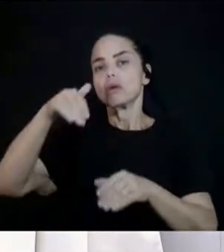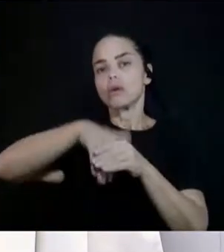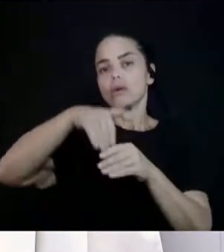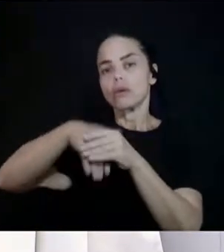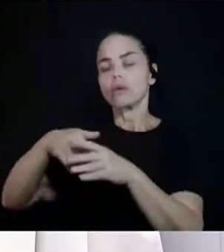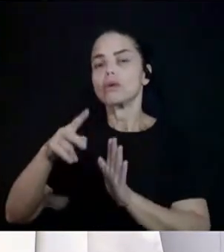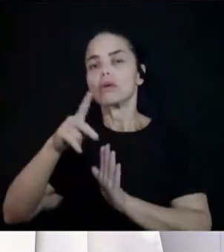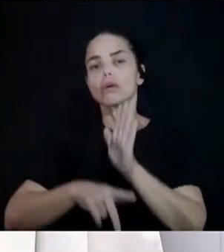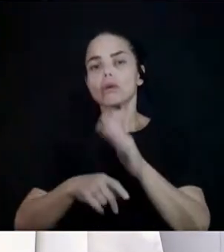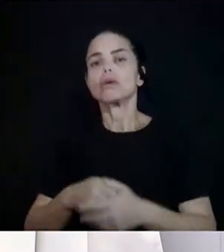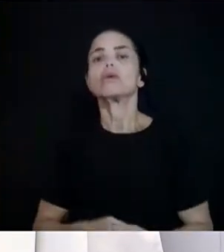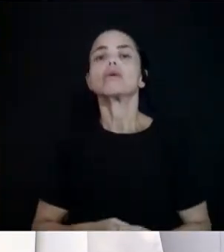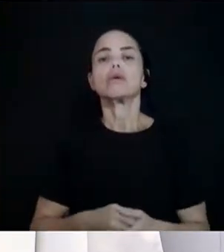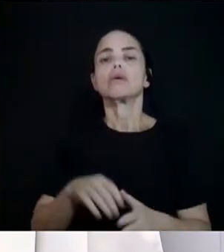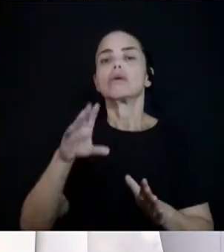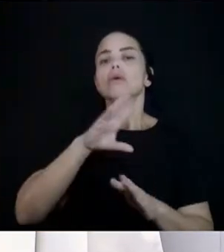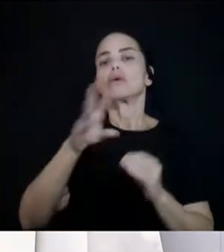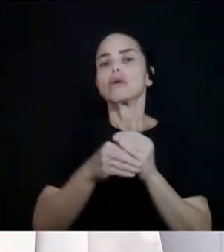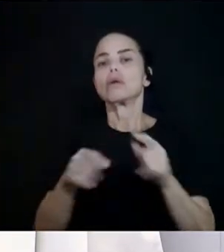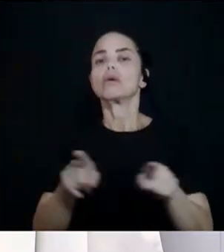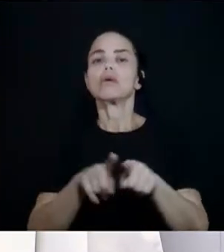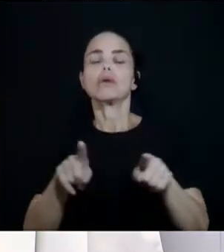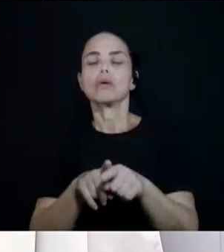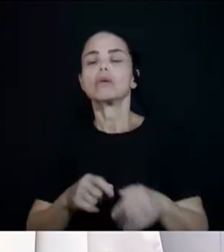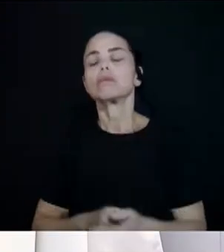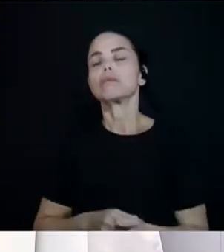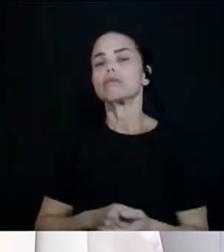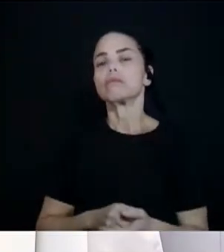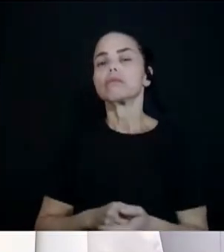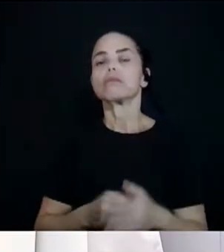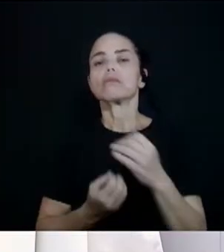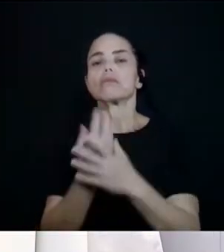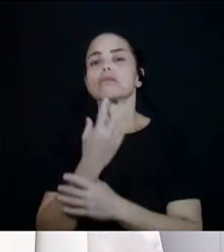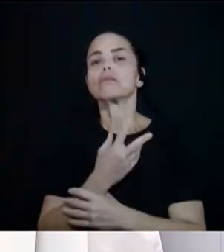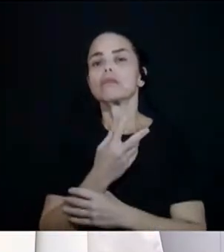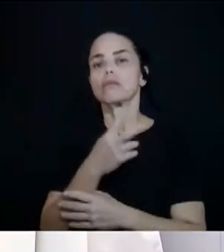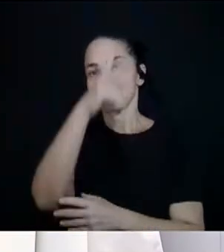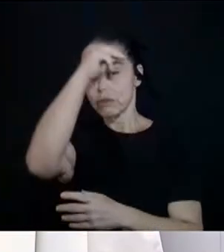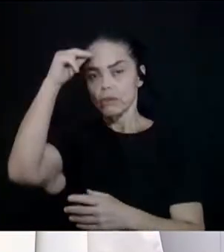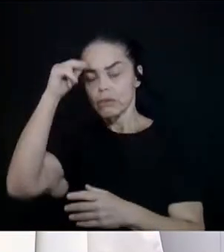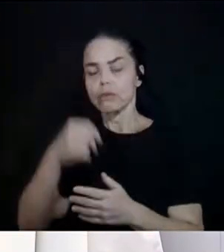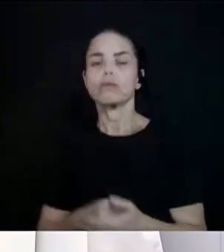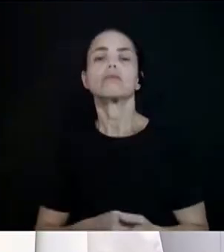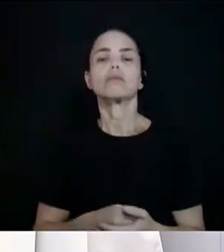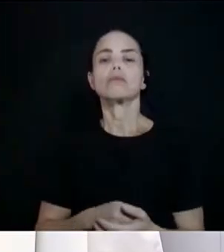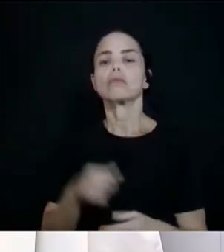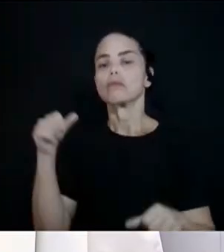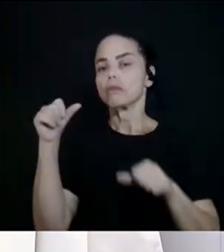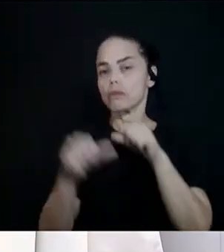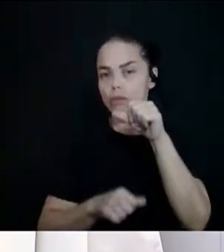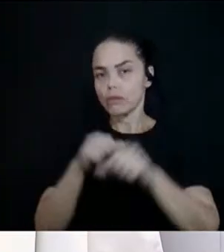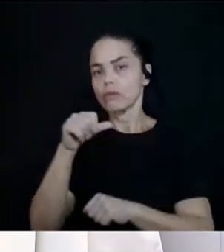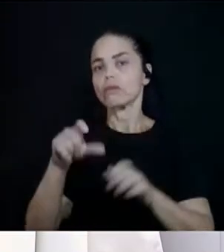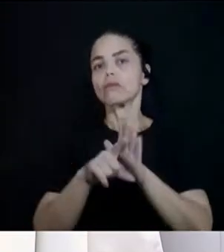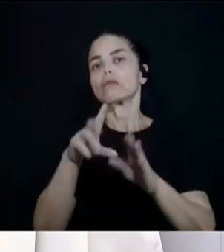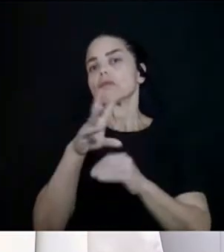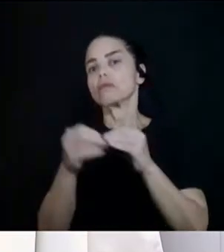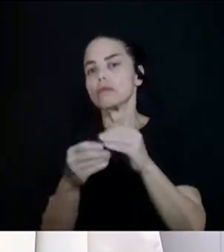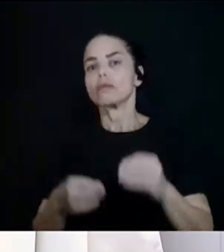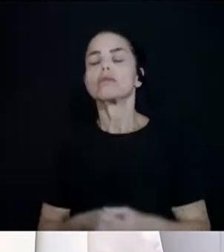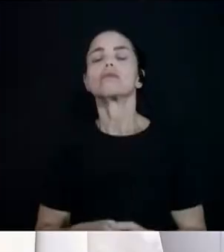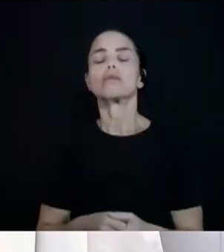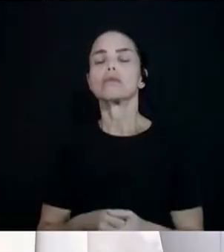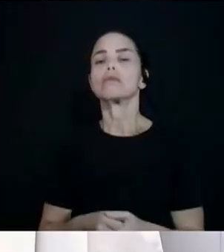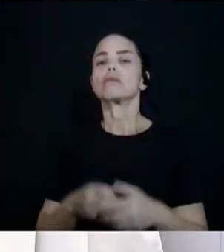lei complementar também, Gabriel, de autoria do prefeito municipal, que altera a lei complementar que